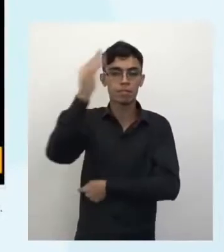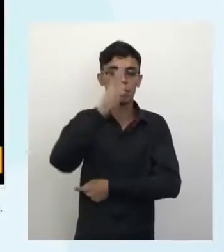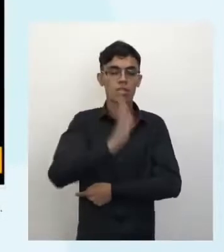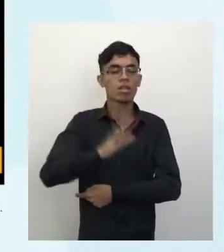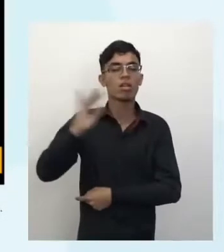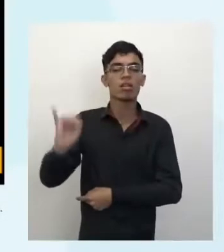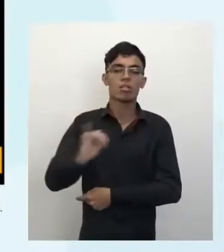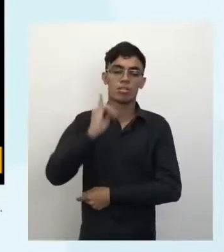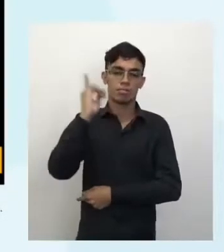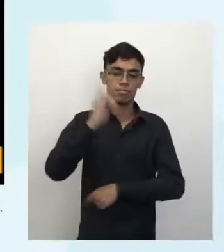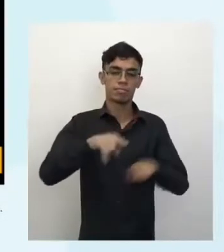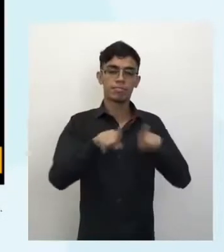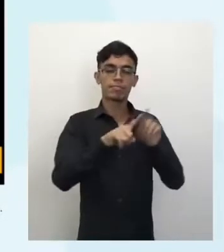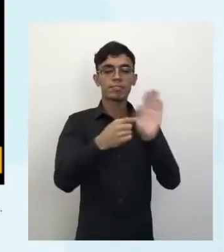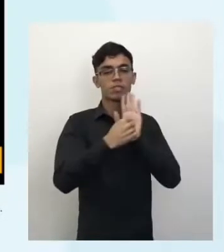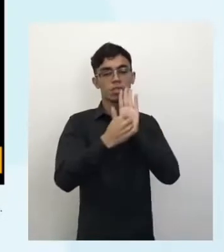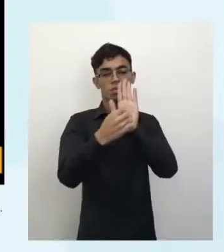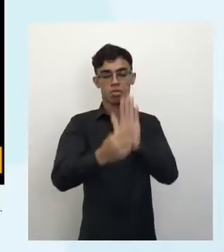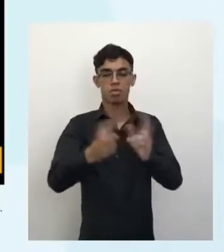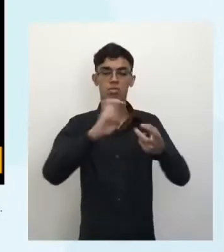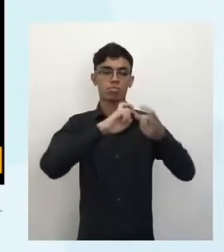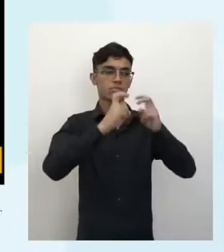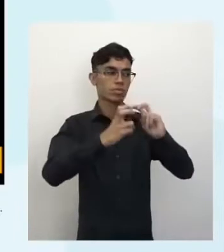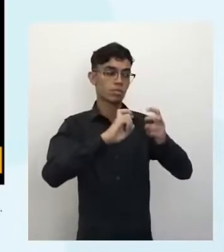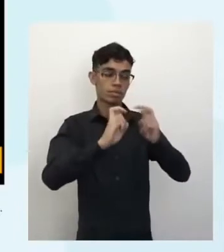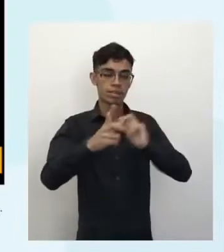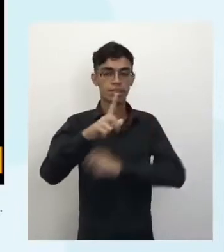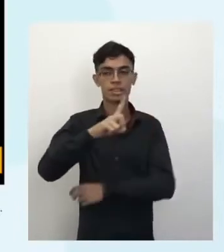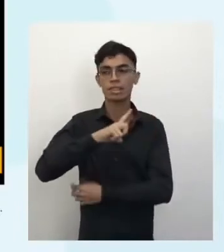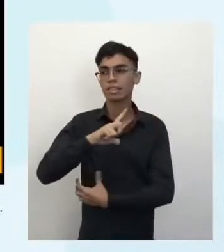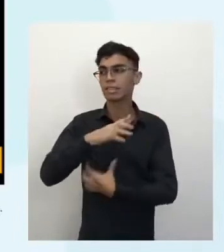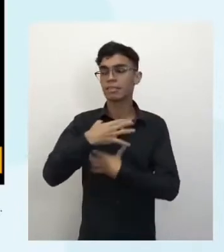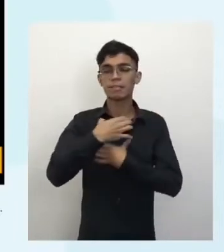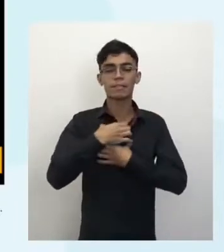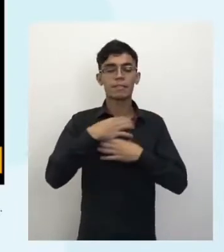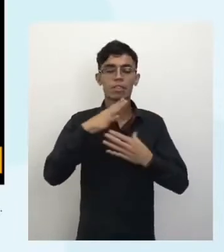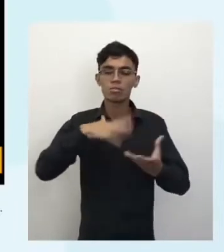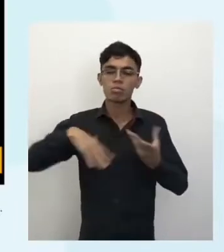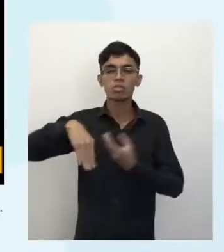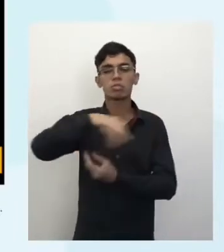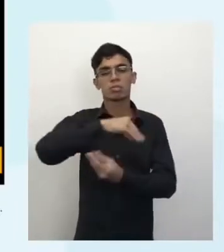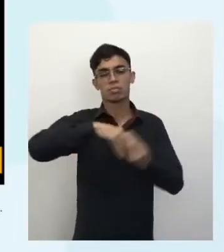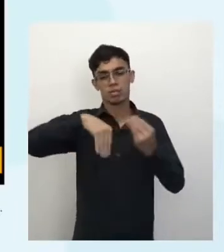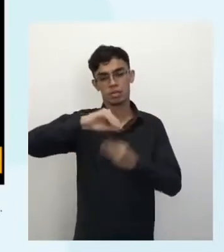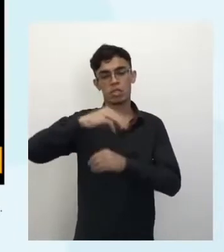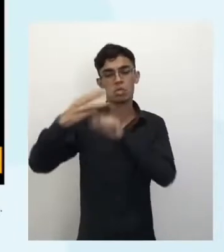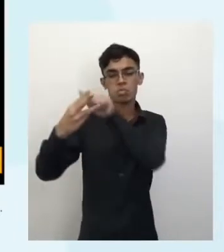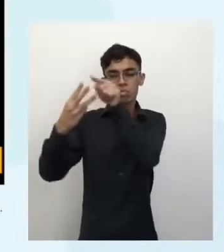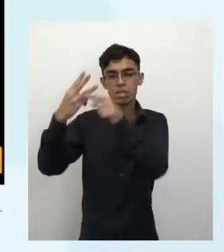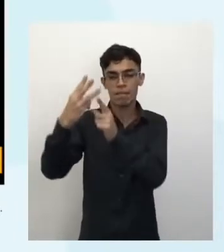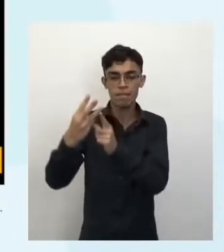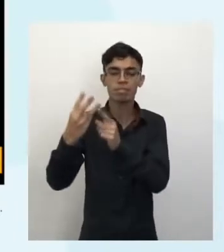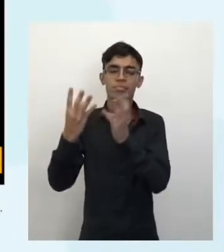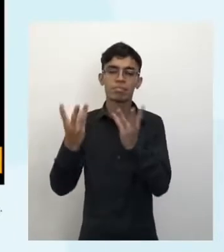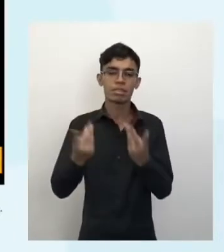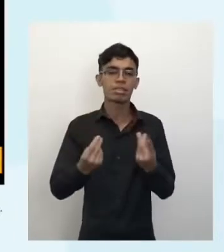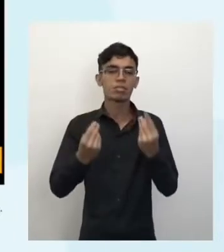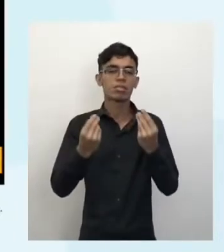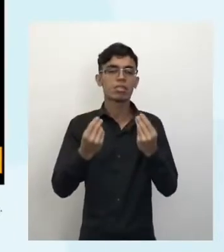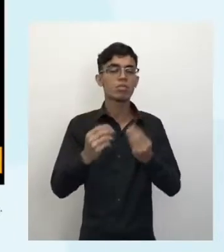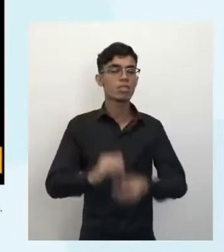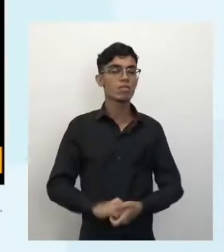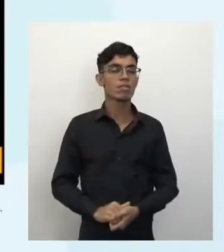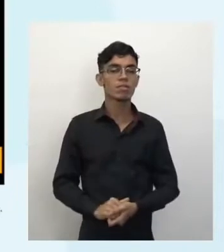é importante também retratar isso, e a capoeira faz parte desse conjunto todo e também considerando um